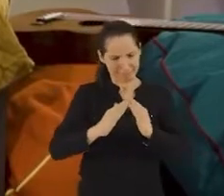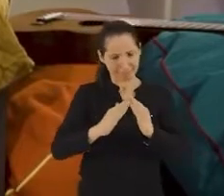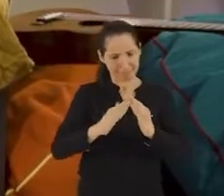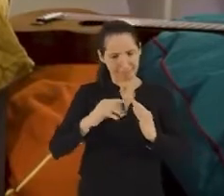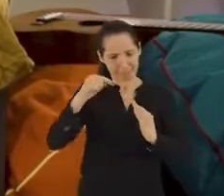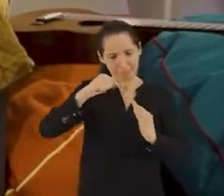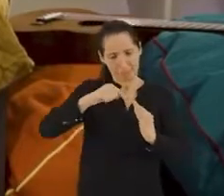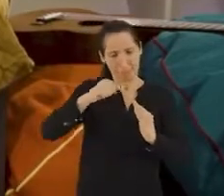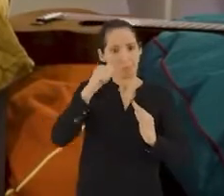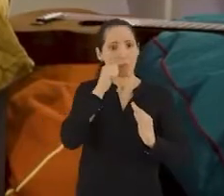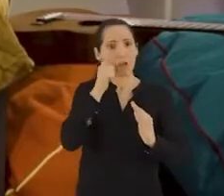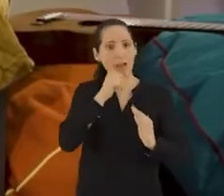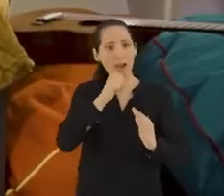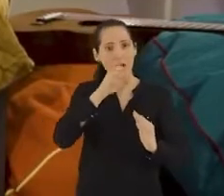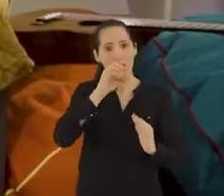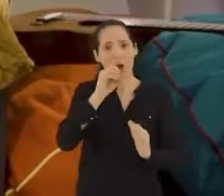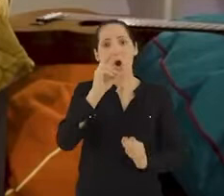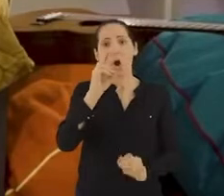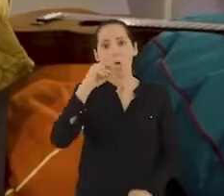Dona Ornélia.